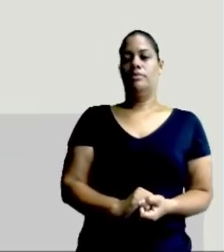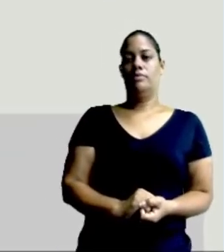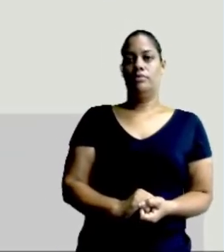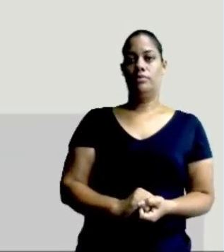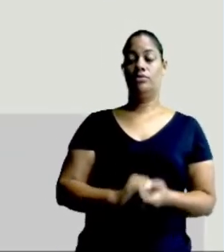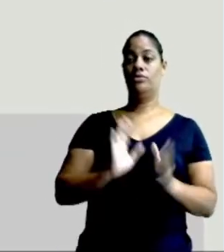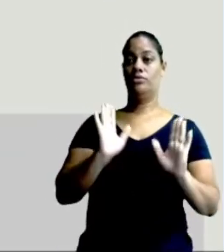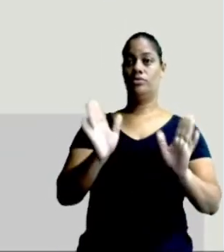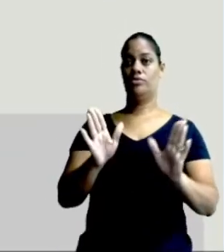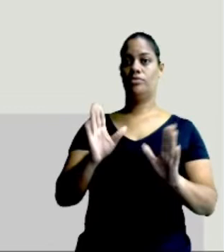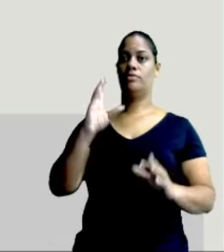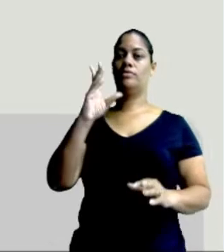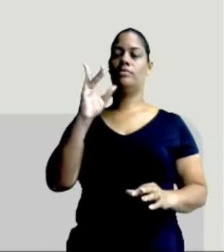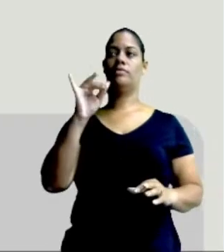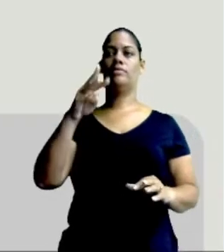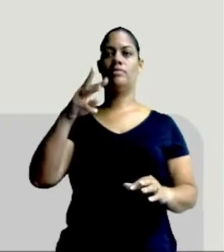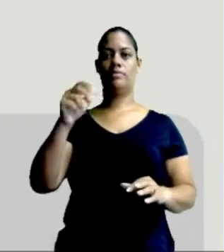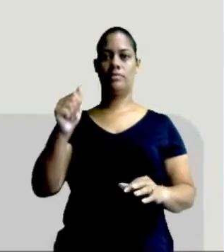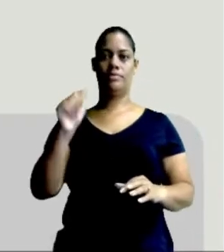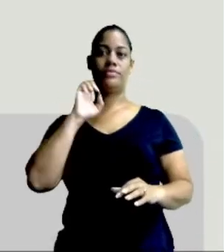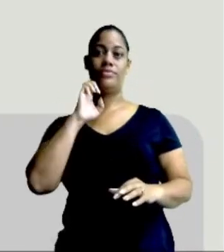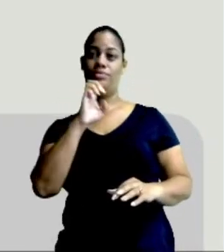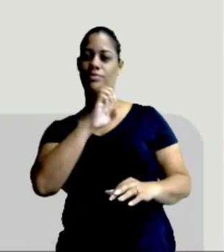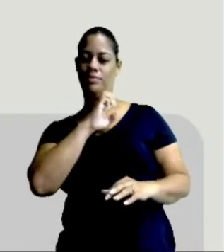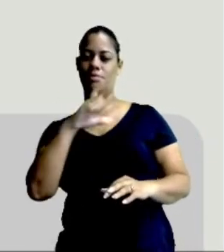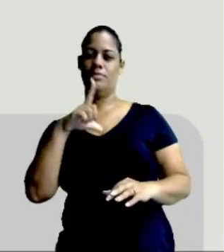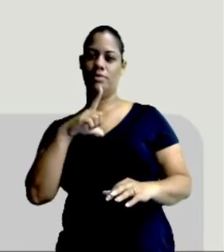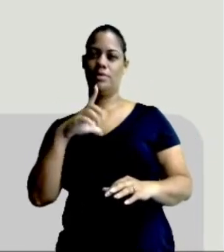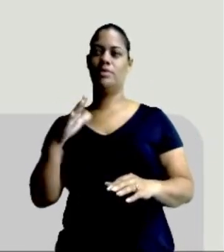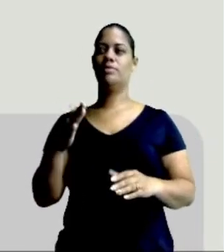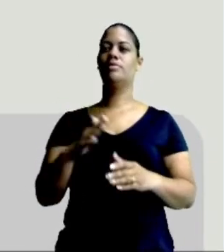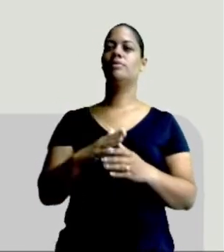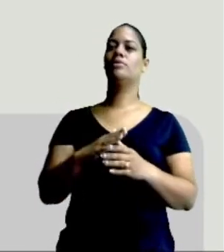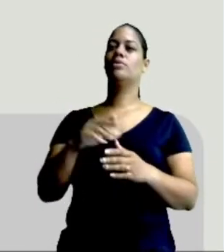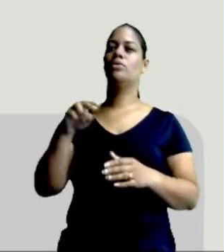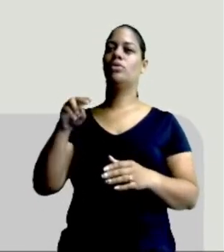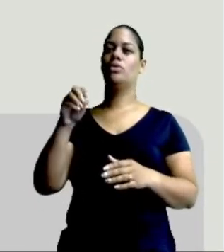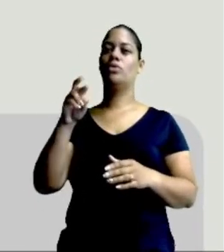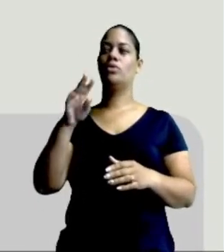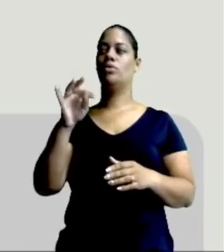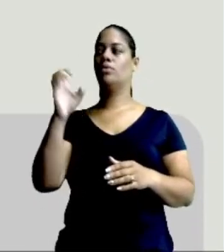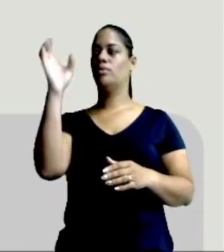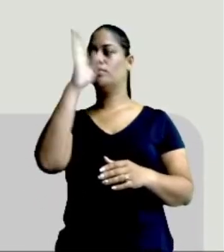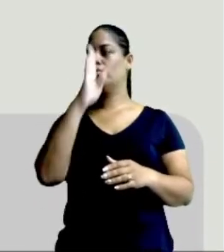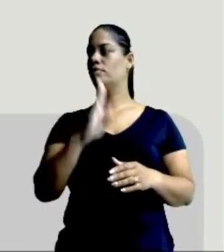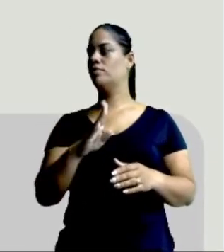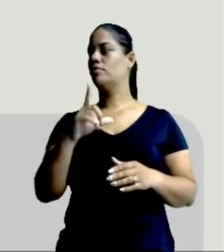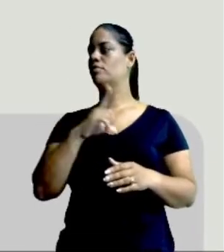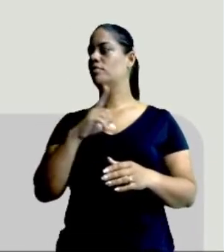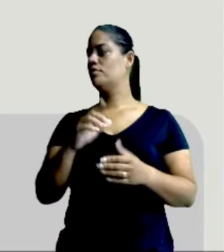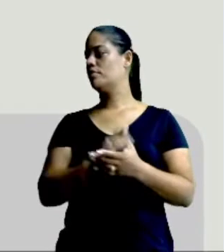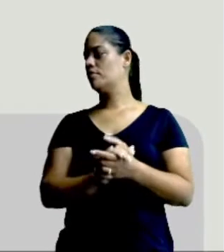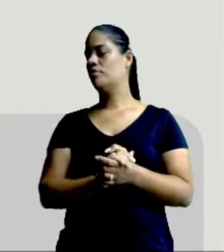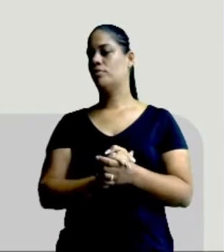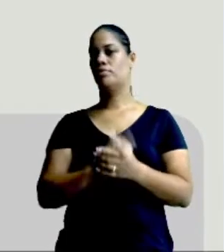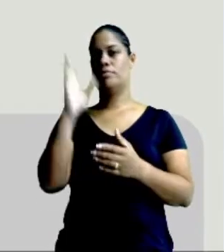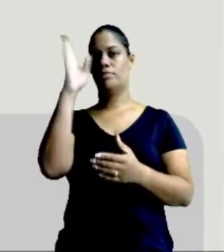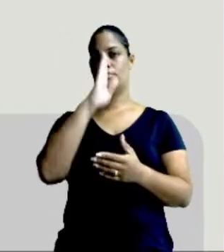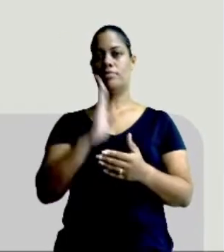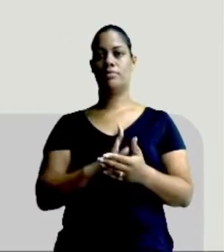clima equatorial, né, ele está presente na porção norte do nosso país, especialmente nos estados